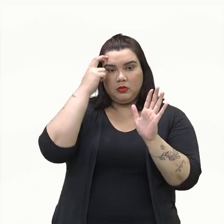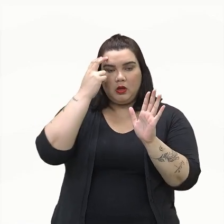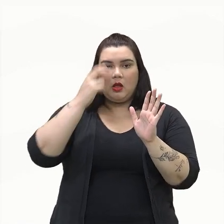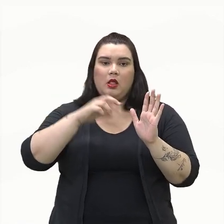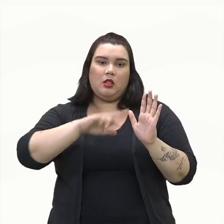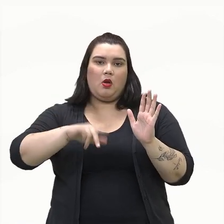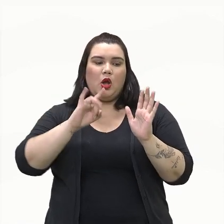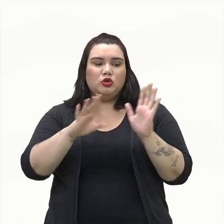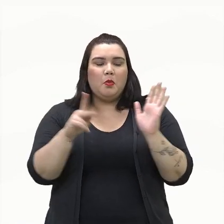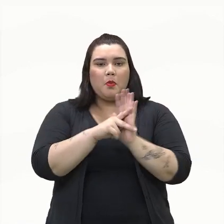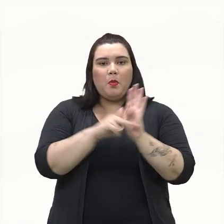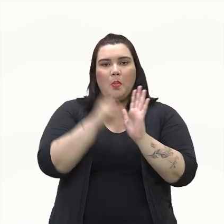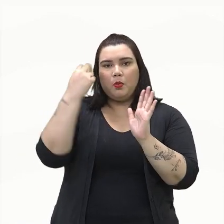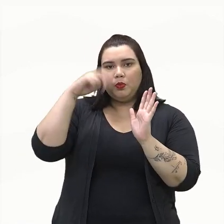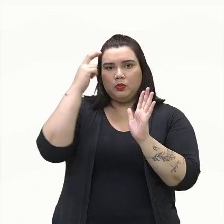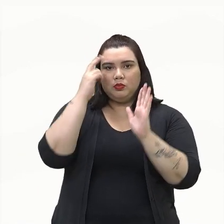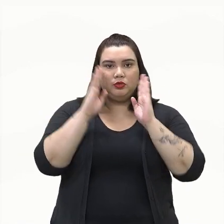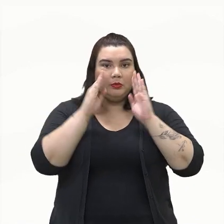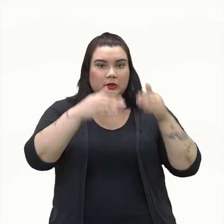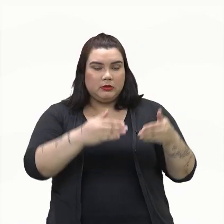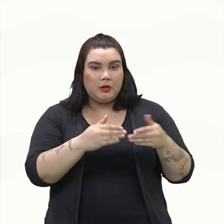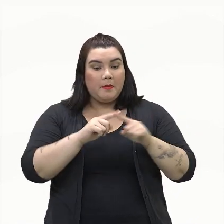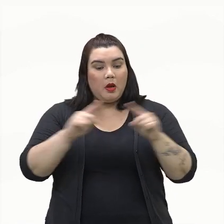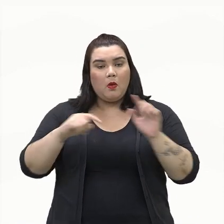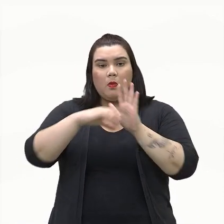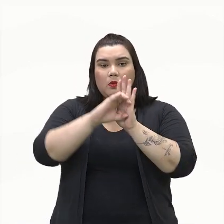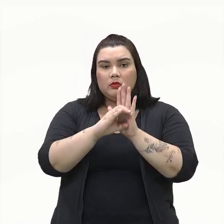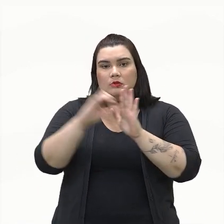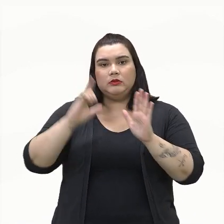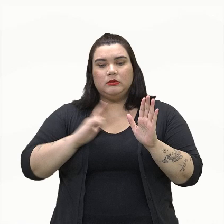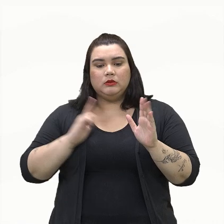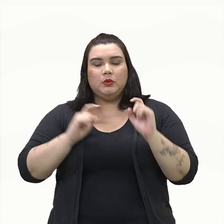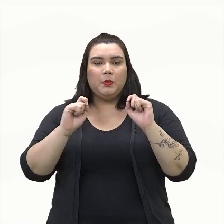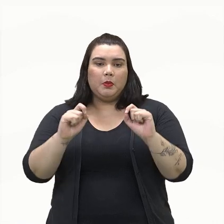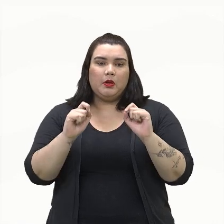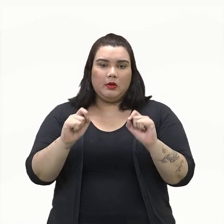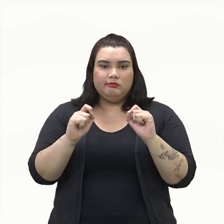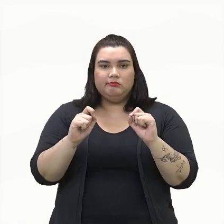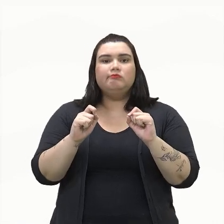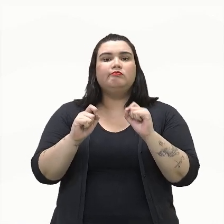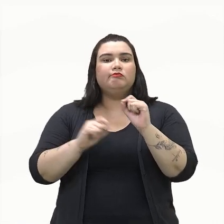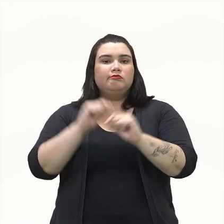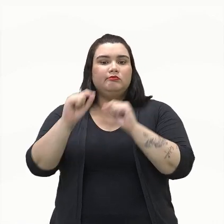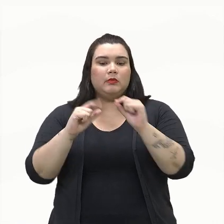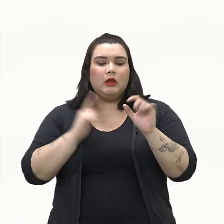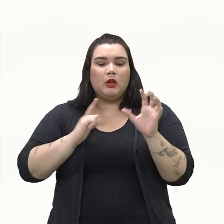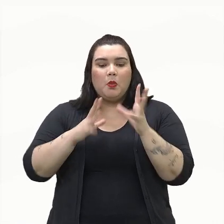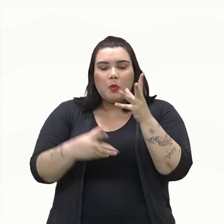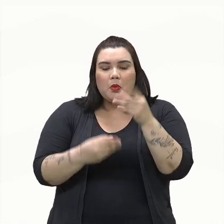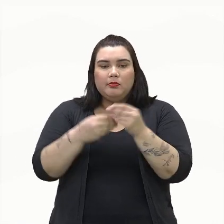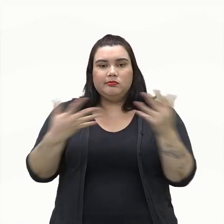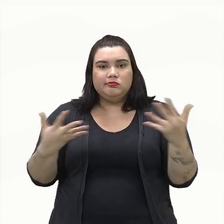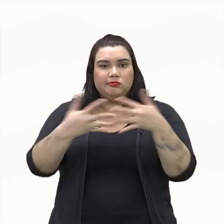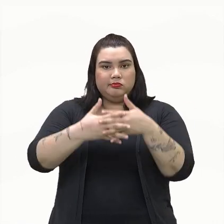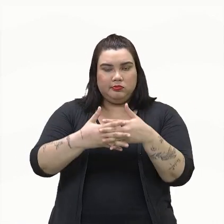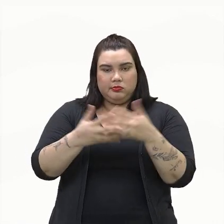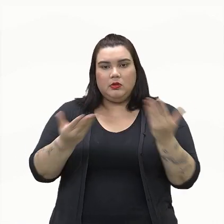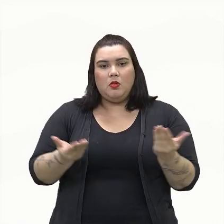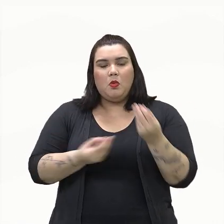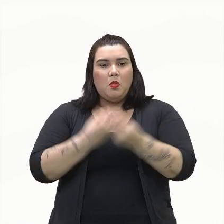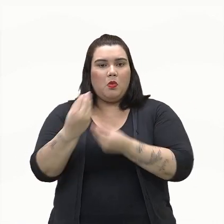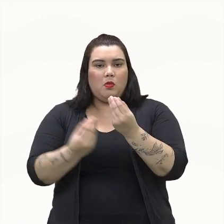identificação cultural. Embora esses conceitos, eles se atravessam, tá bom? Eles se complementam, é claro. A identidade